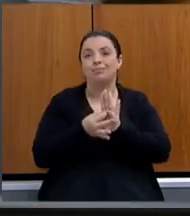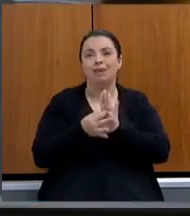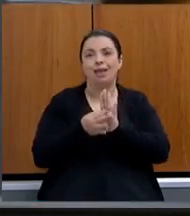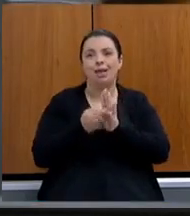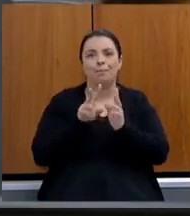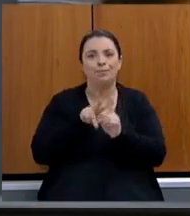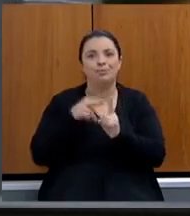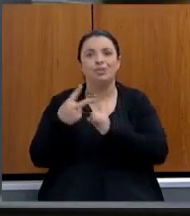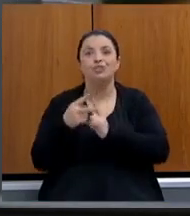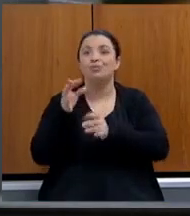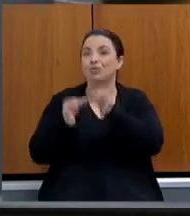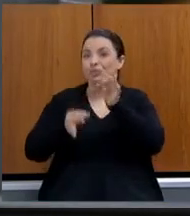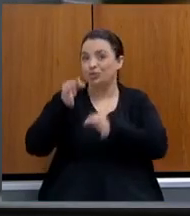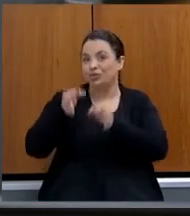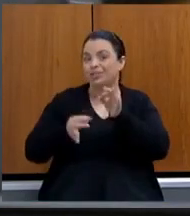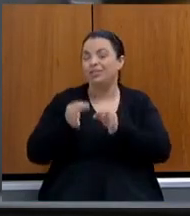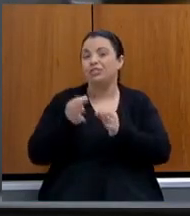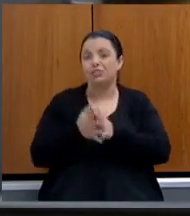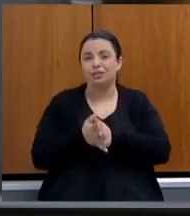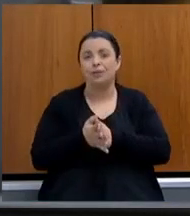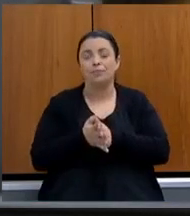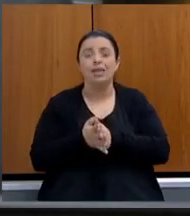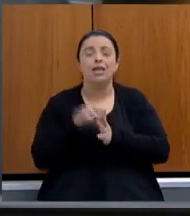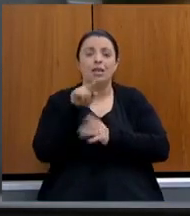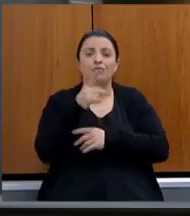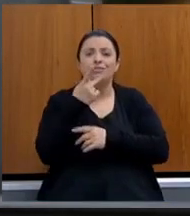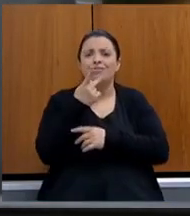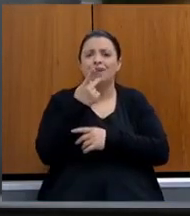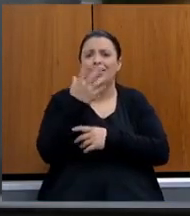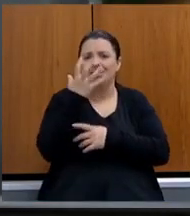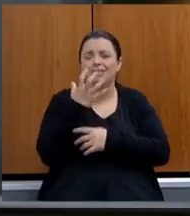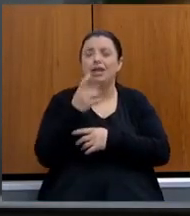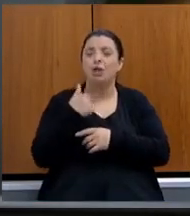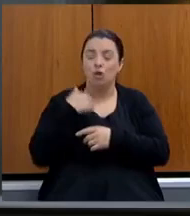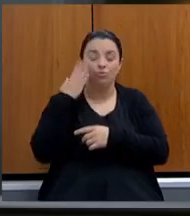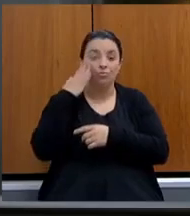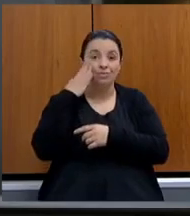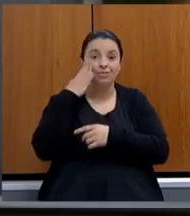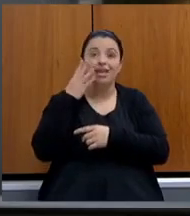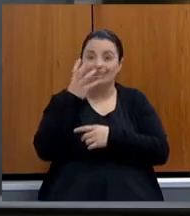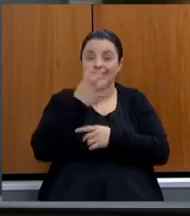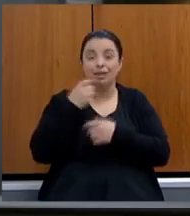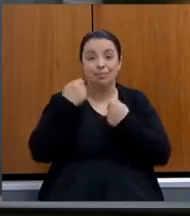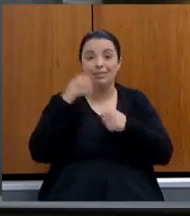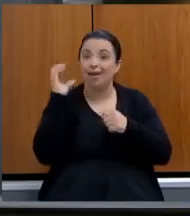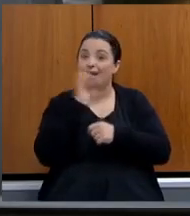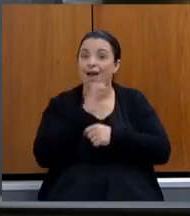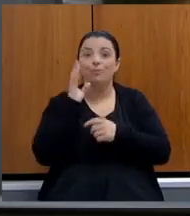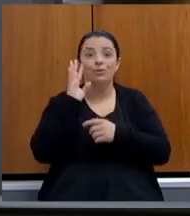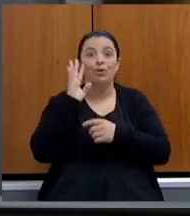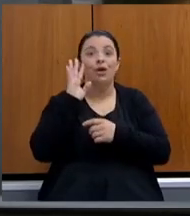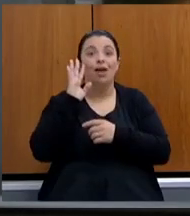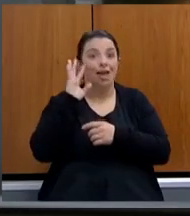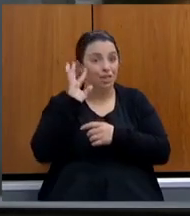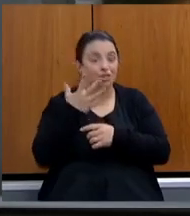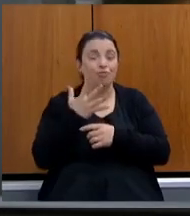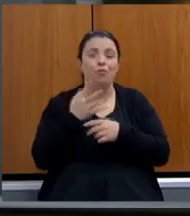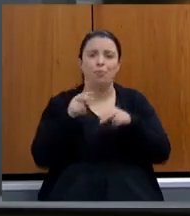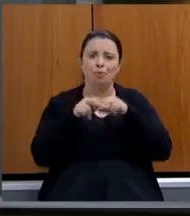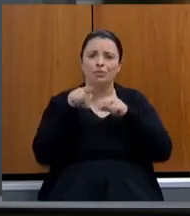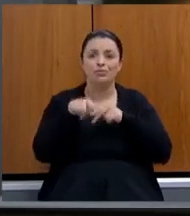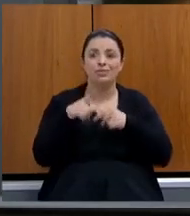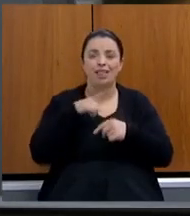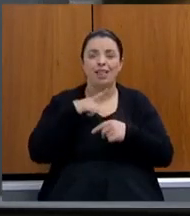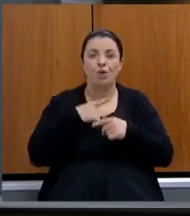precisa da nossa cidade eu sei que quando você disse que é sério é sério mesmo tem que sair correndo para resolver Porque você tem muito cuidado